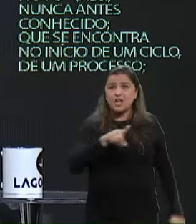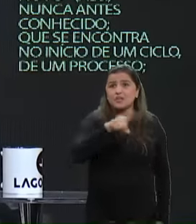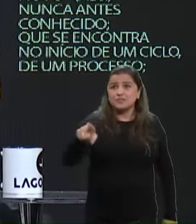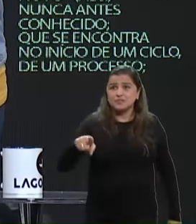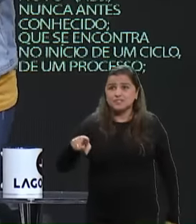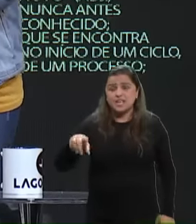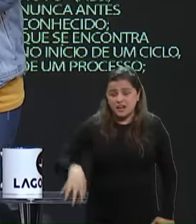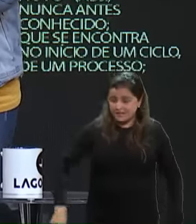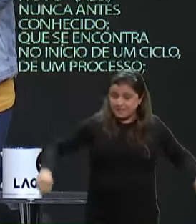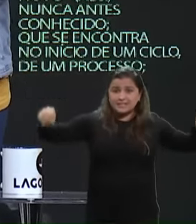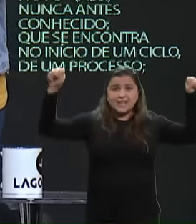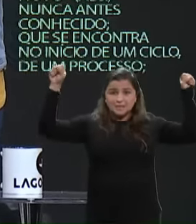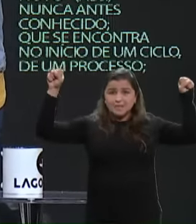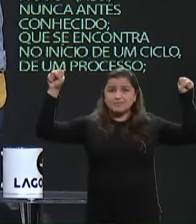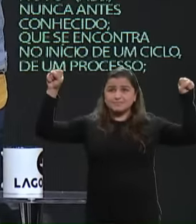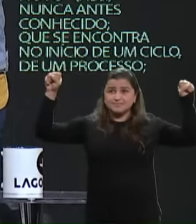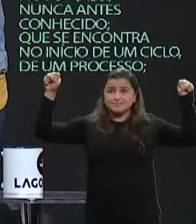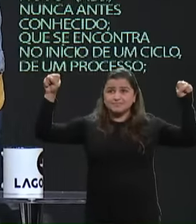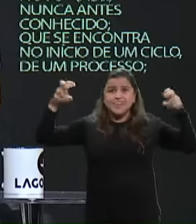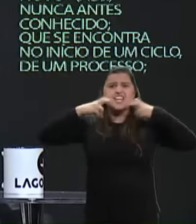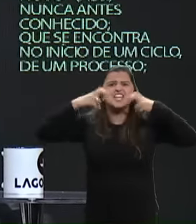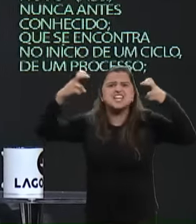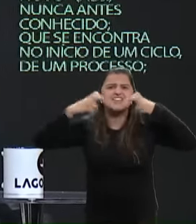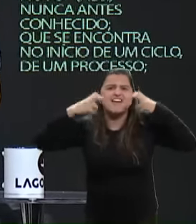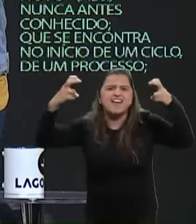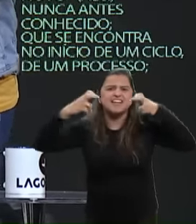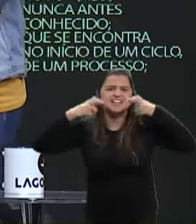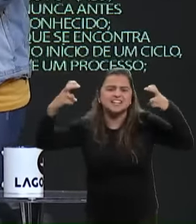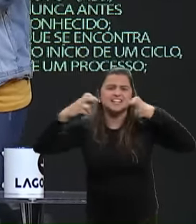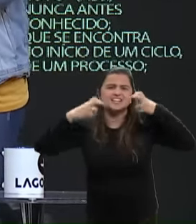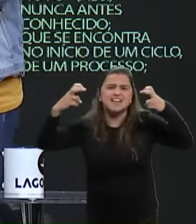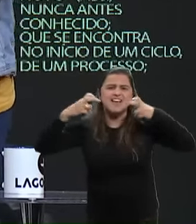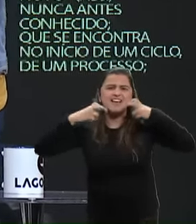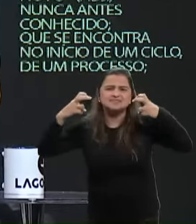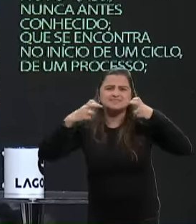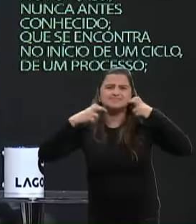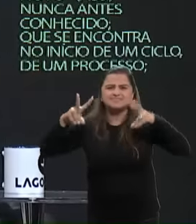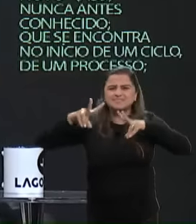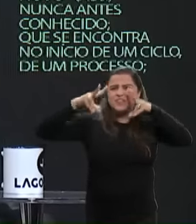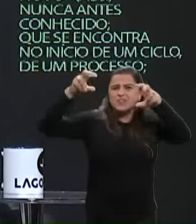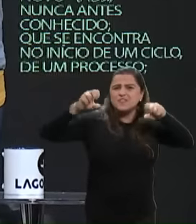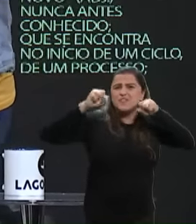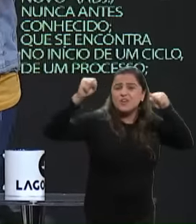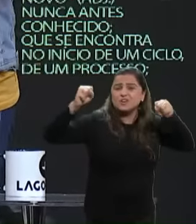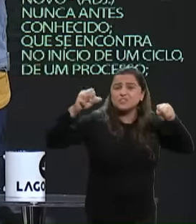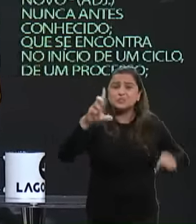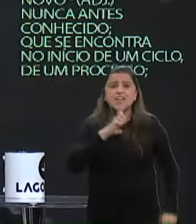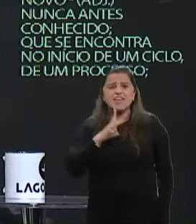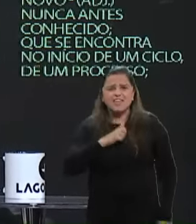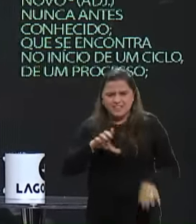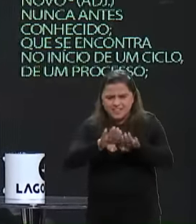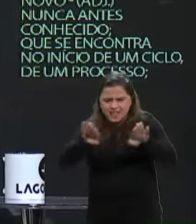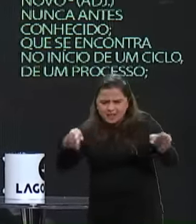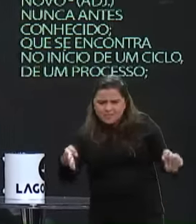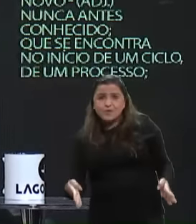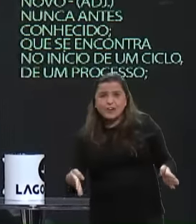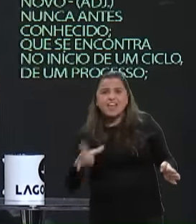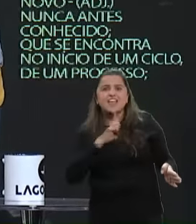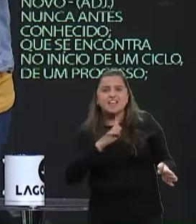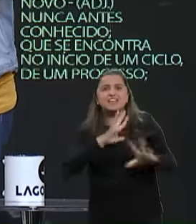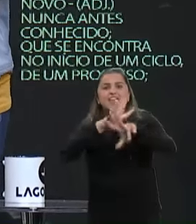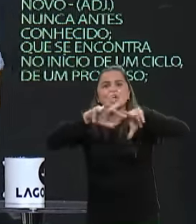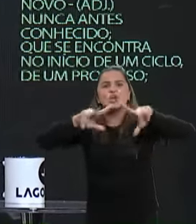levantar a mão desse crente e vai gritar com todas as suas forças, porque onde tem altar, tem